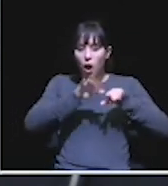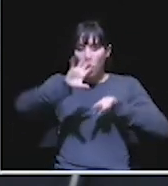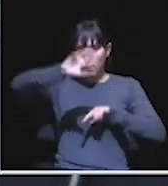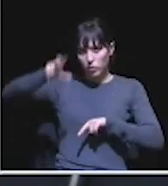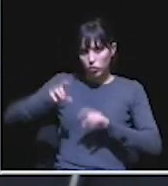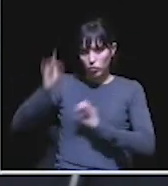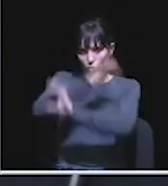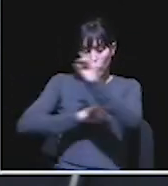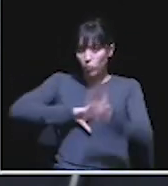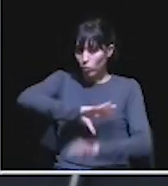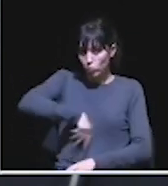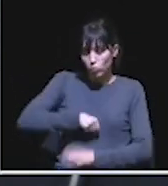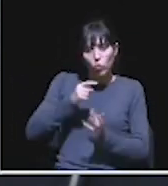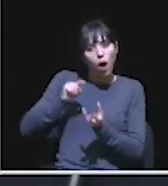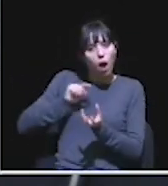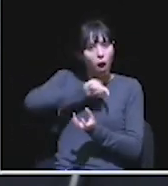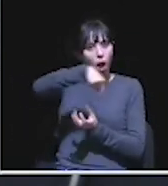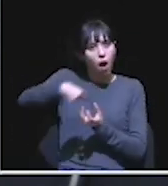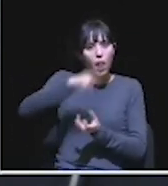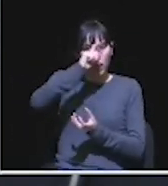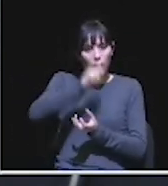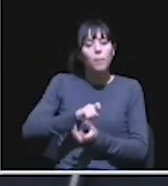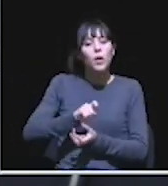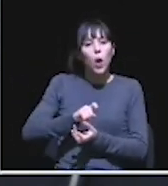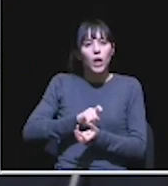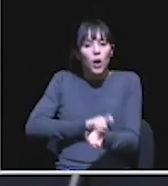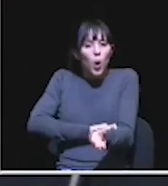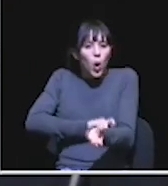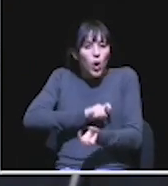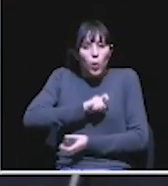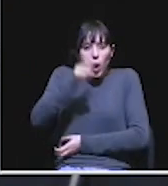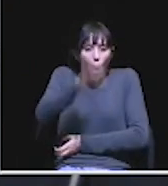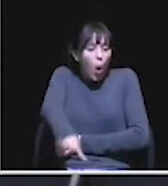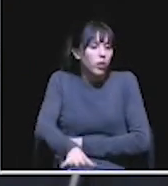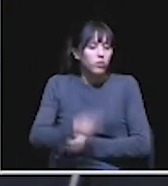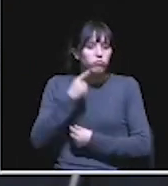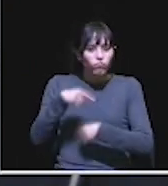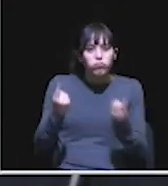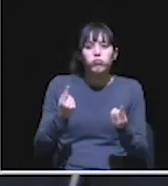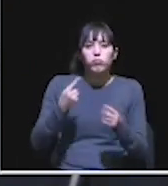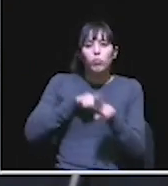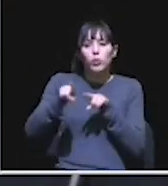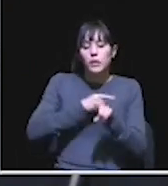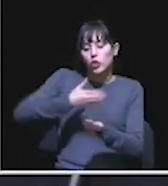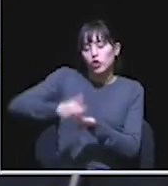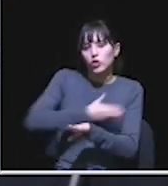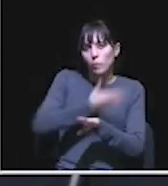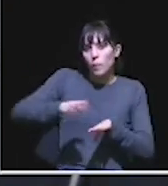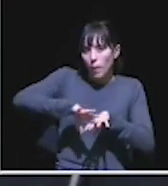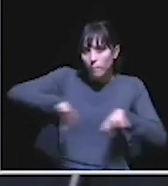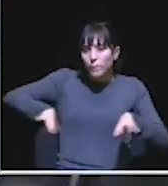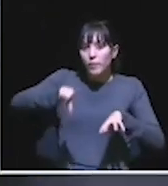muitos países europeus e no mundo, refletindo-se em discursos de ódio, episódios de discriminação, políticas de segregação ou até no